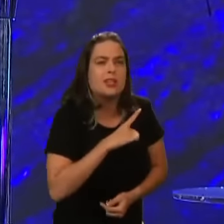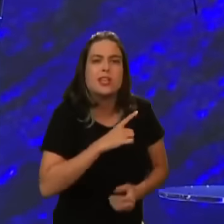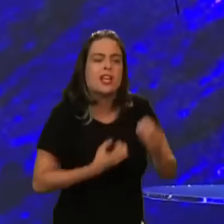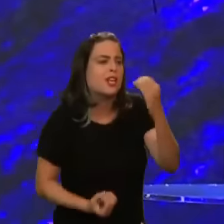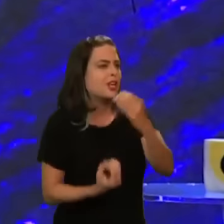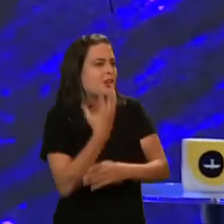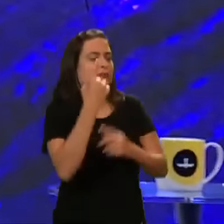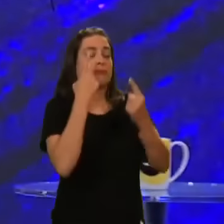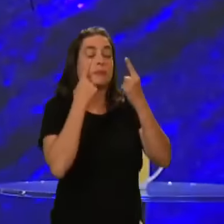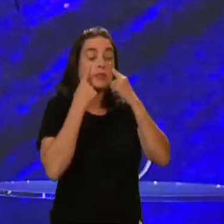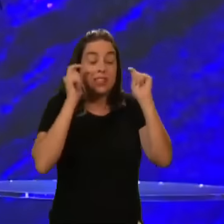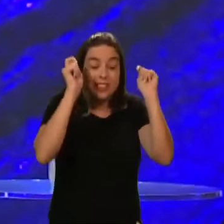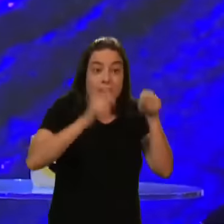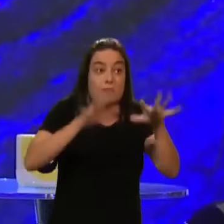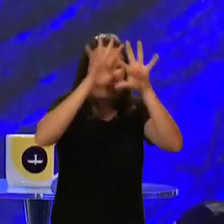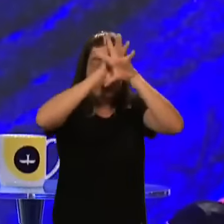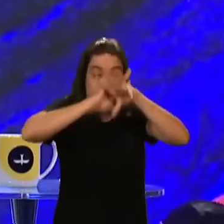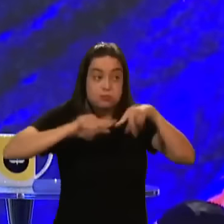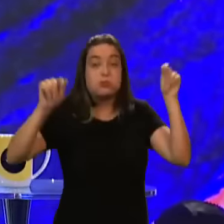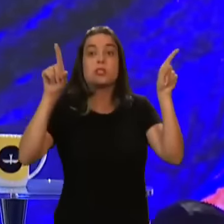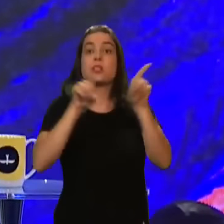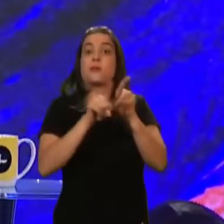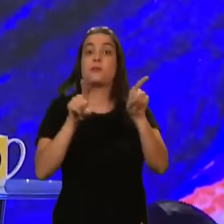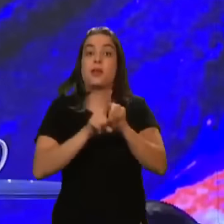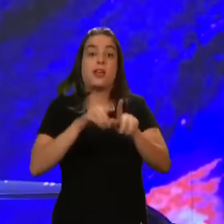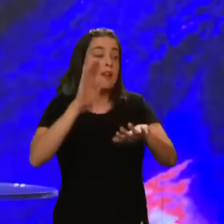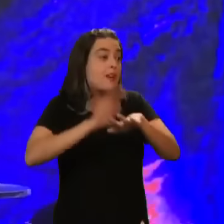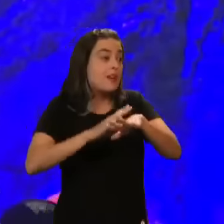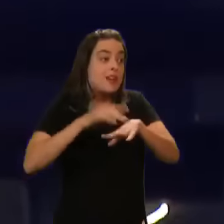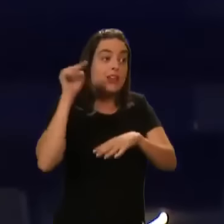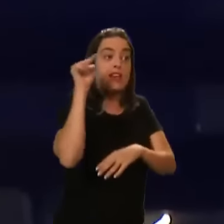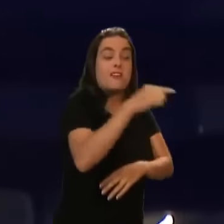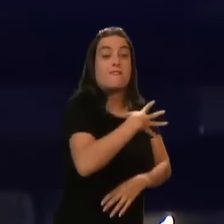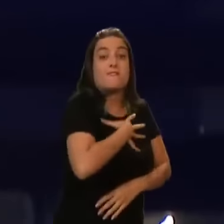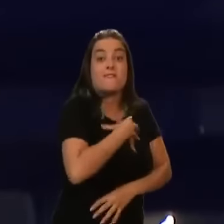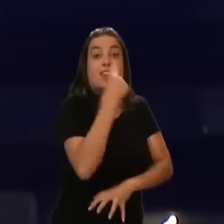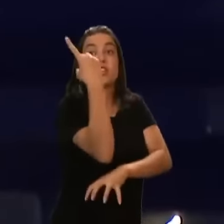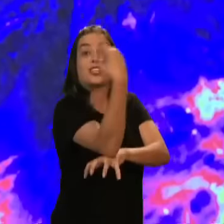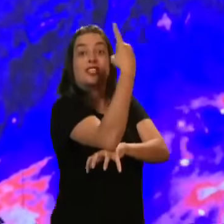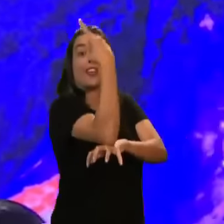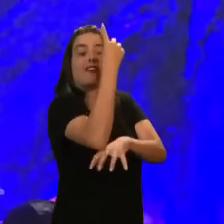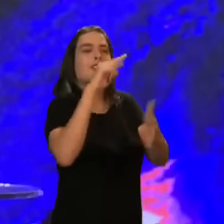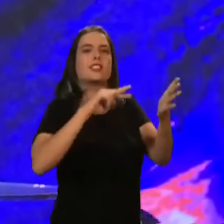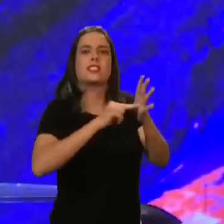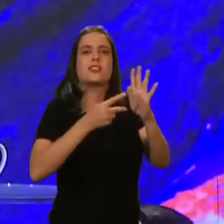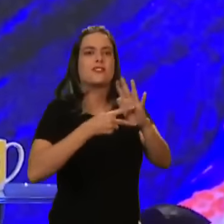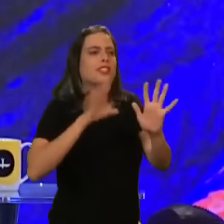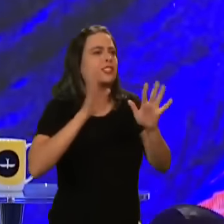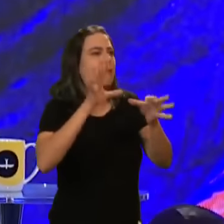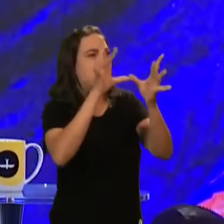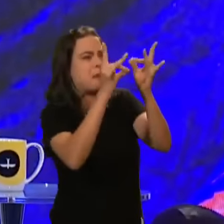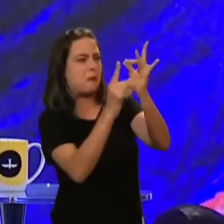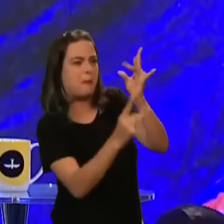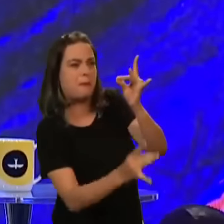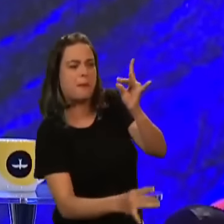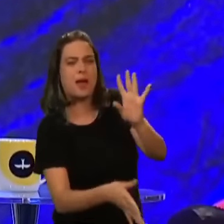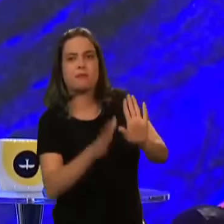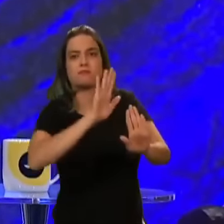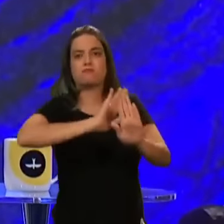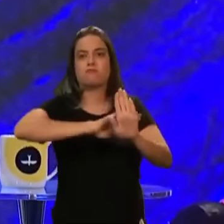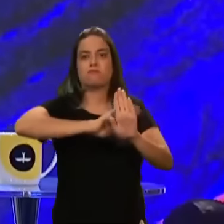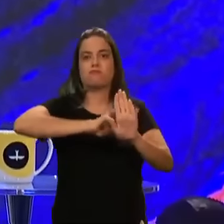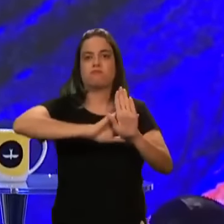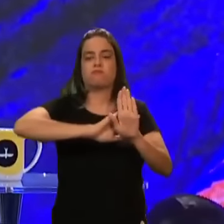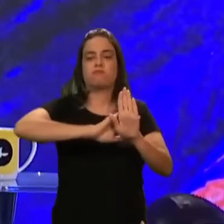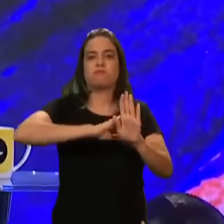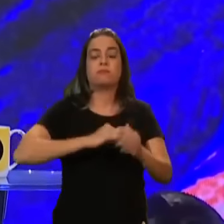os olhos, por isso o Senhor pode recriar os olhos. Só de falar filho de Davi, eles estavam falando umas mil coisas junto.